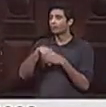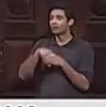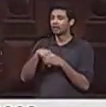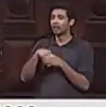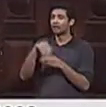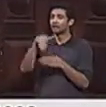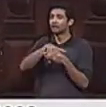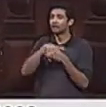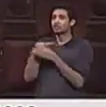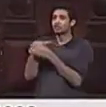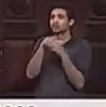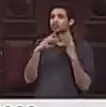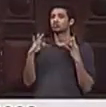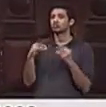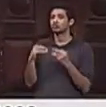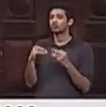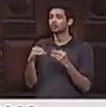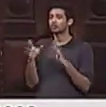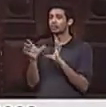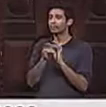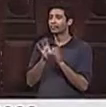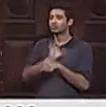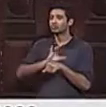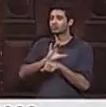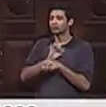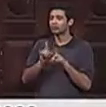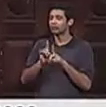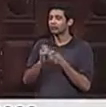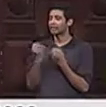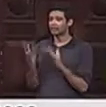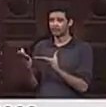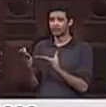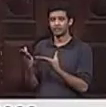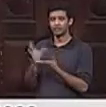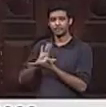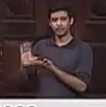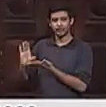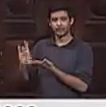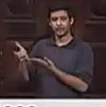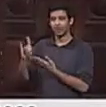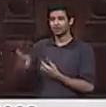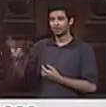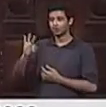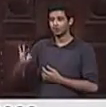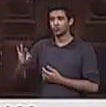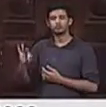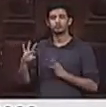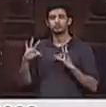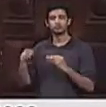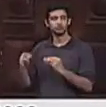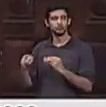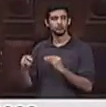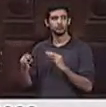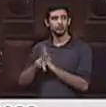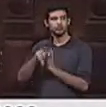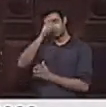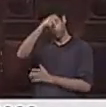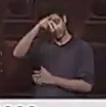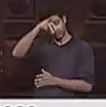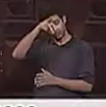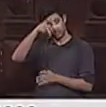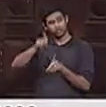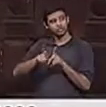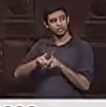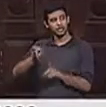de emenda constitucional que garante o repasse às universidades estaduais e, quem sabe, estender o dispositivo para a